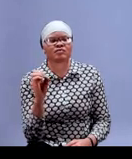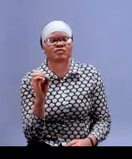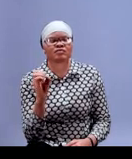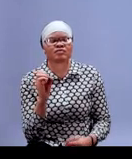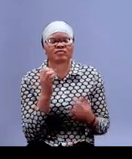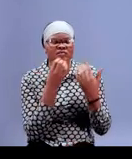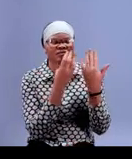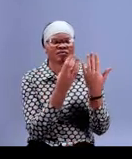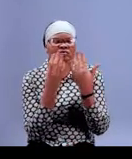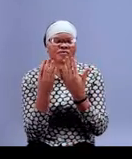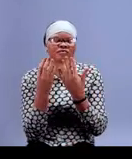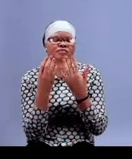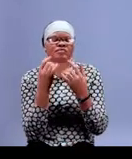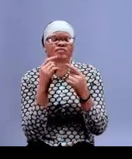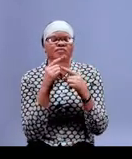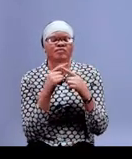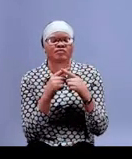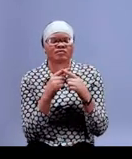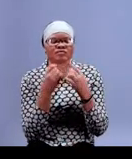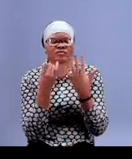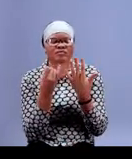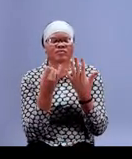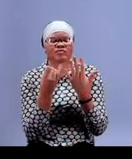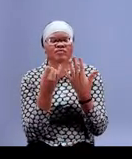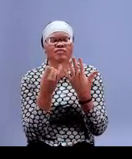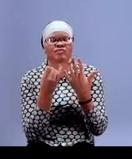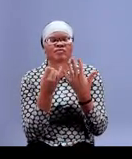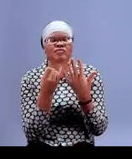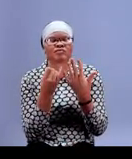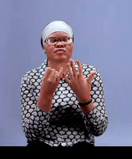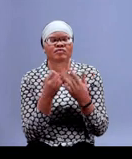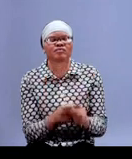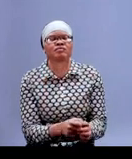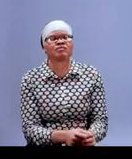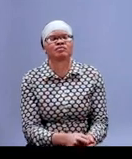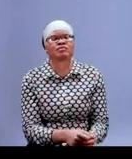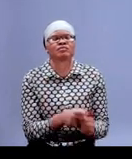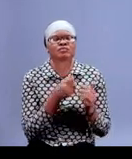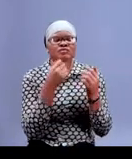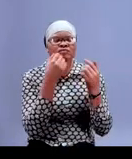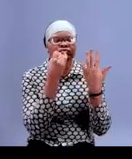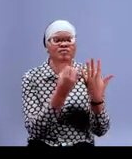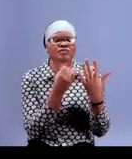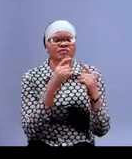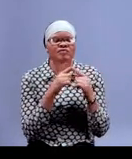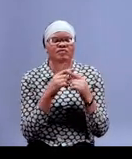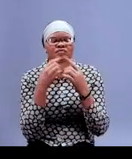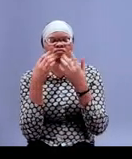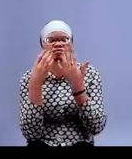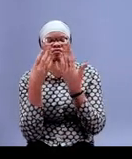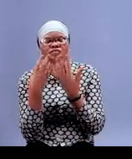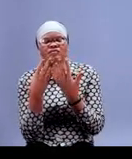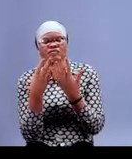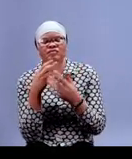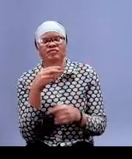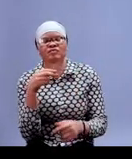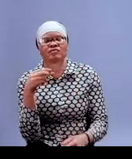nossa prova 99 x 6 6 x 9 54 vai 5 6